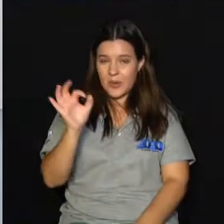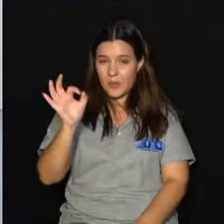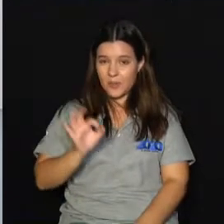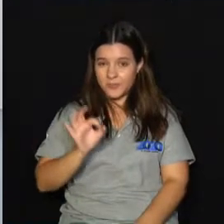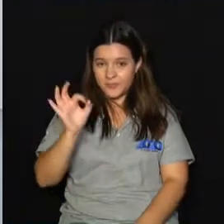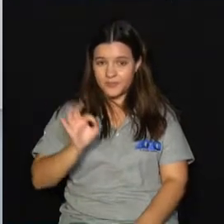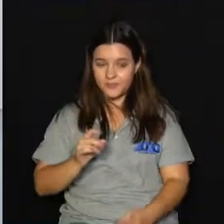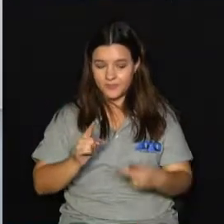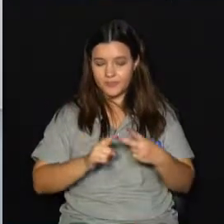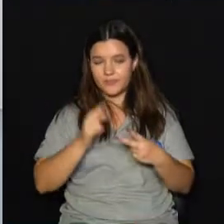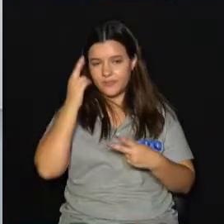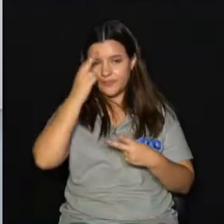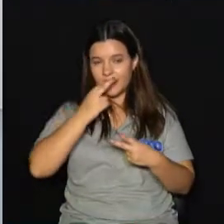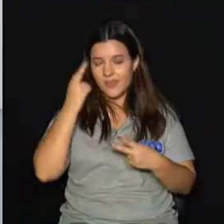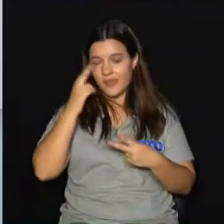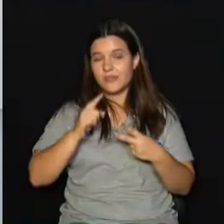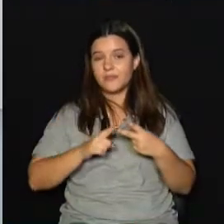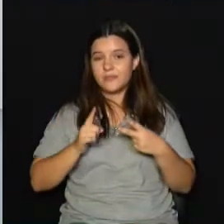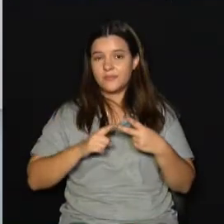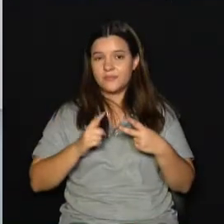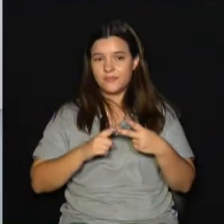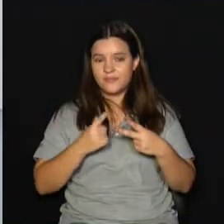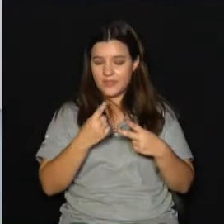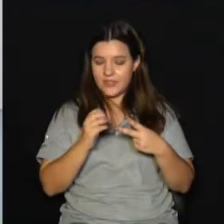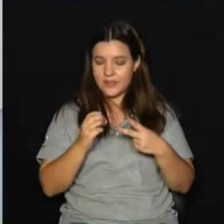25,78%. Rafa Zimbaldi, em segundo,